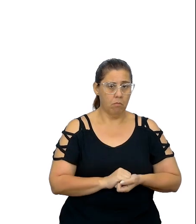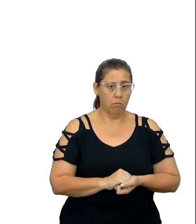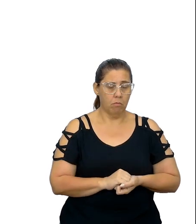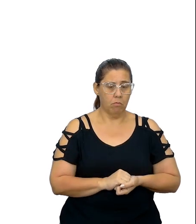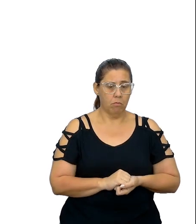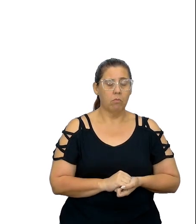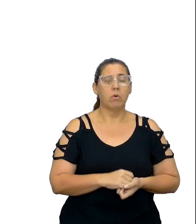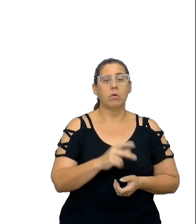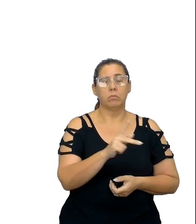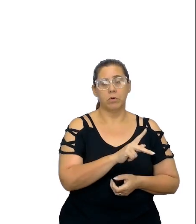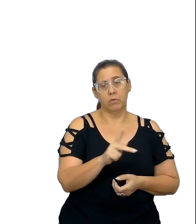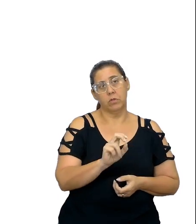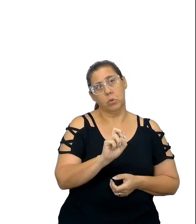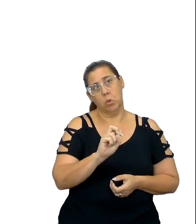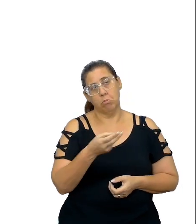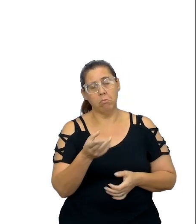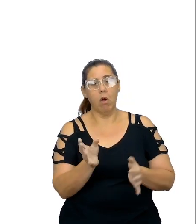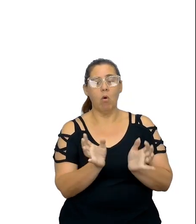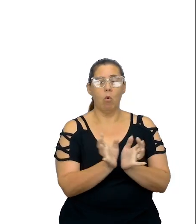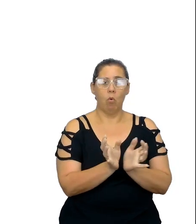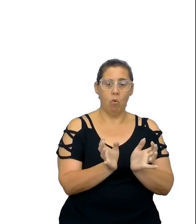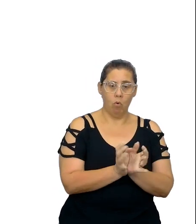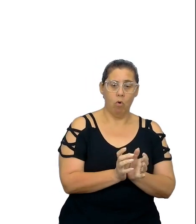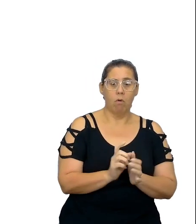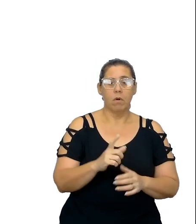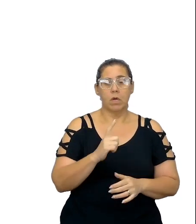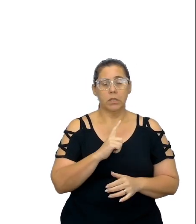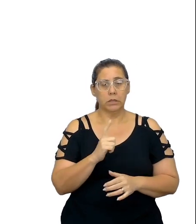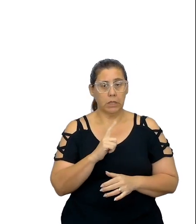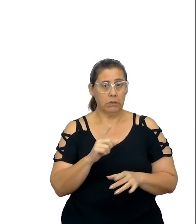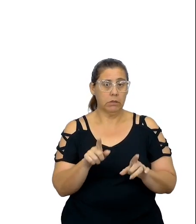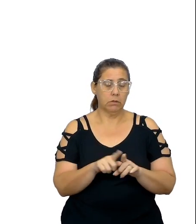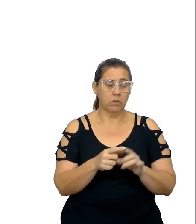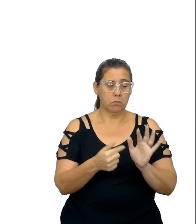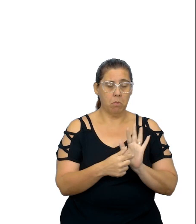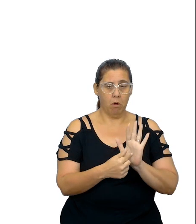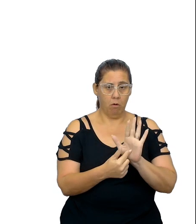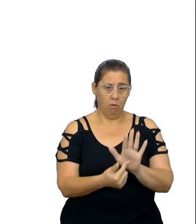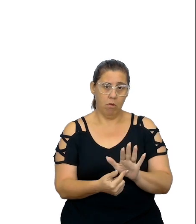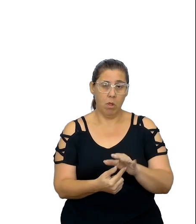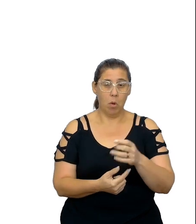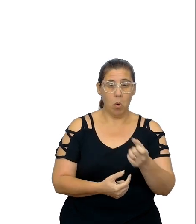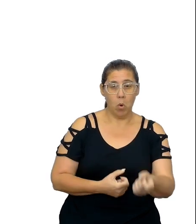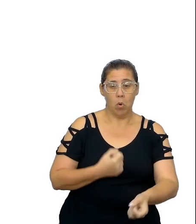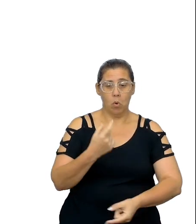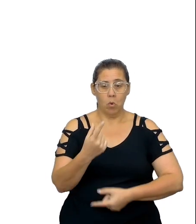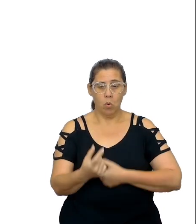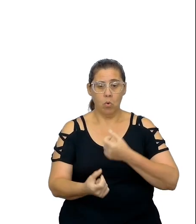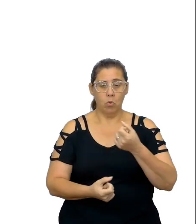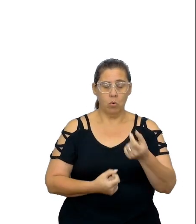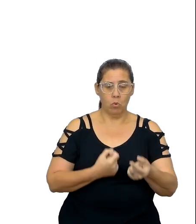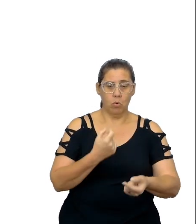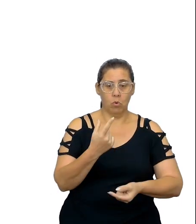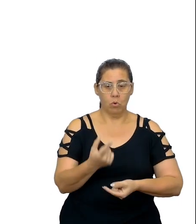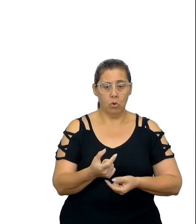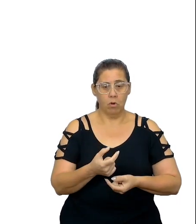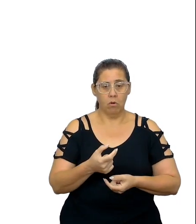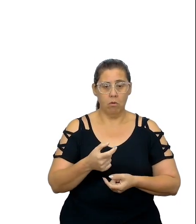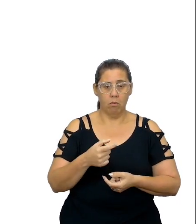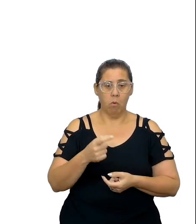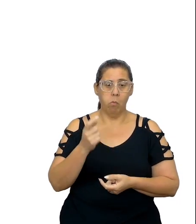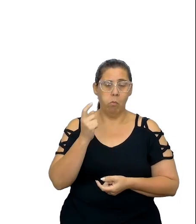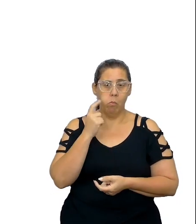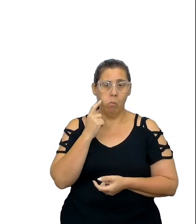pelo professor ou pela turma. Aqui tem uma proposição de oferecer alguns doces, se eu não me engano, são algumas balas